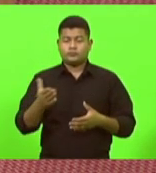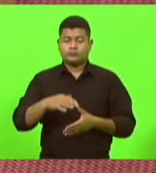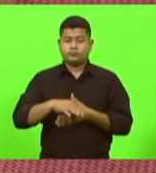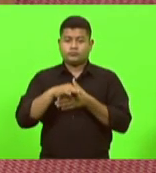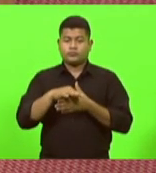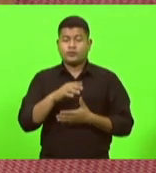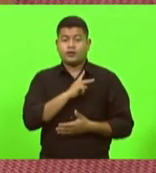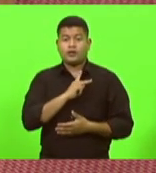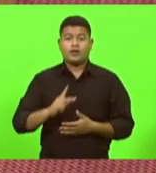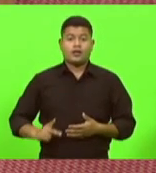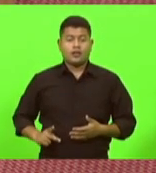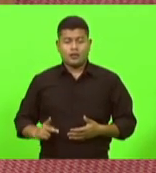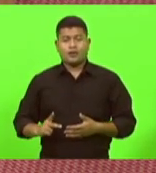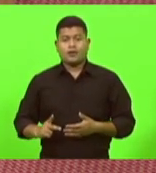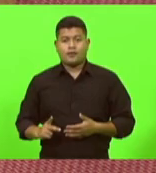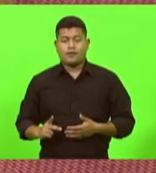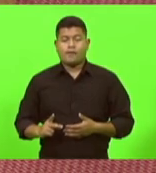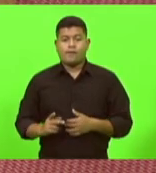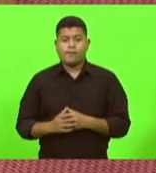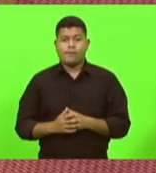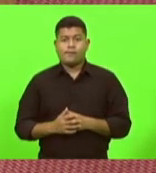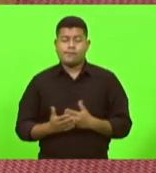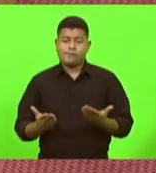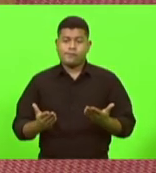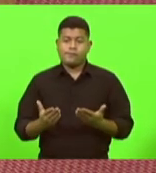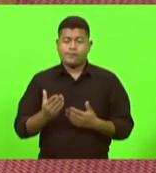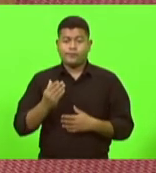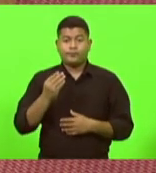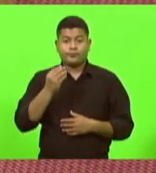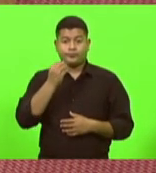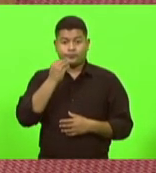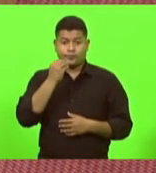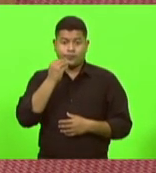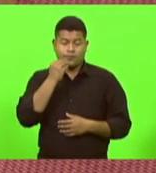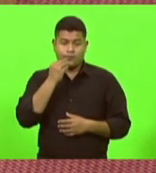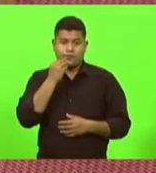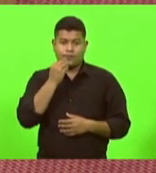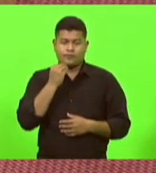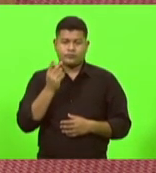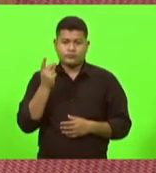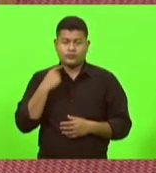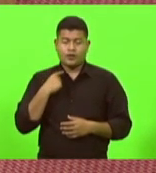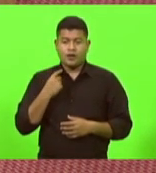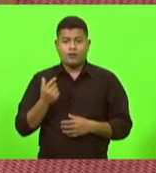E, evidentemente, que me tornei amigo do deputado Sopelsa há muitos e muitos anos,